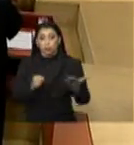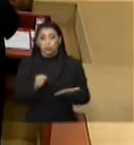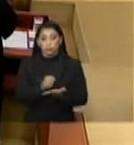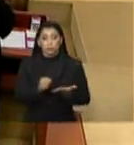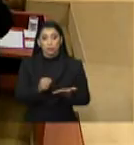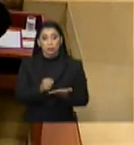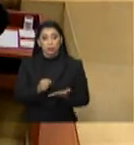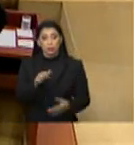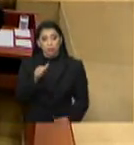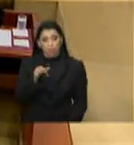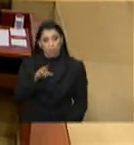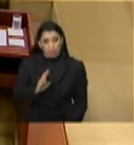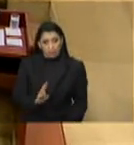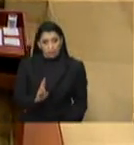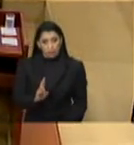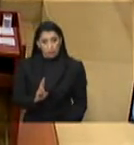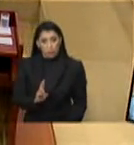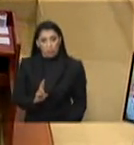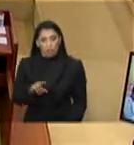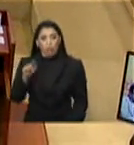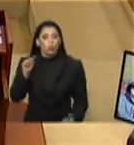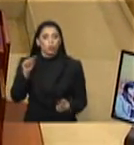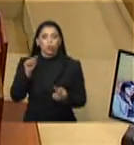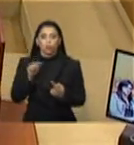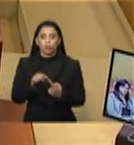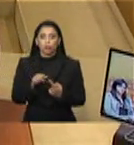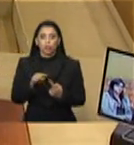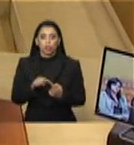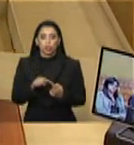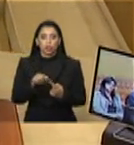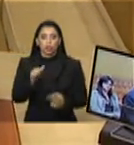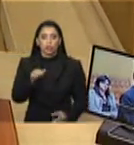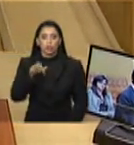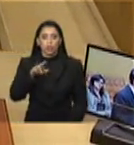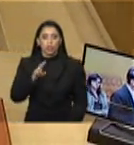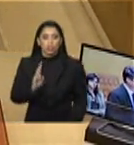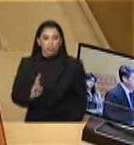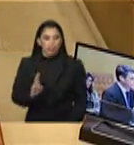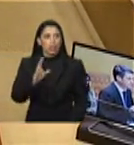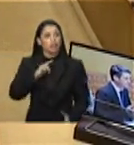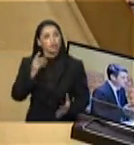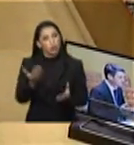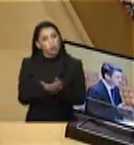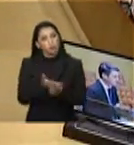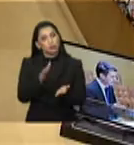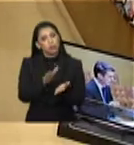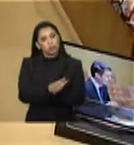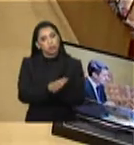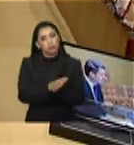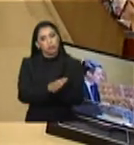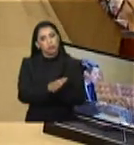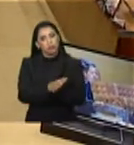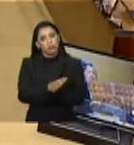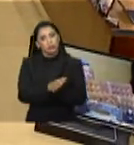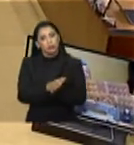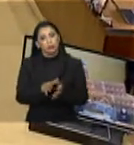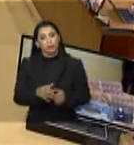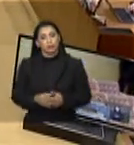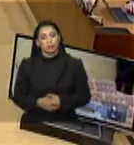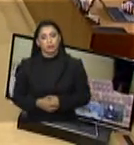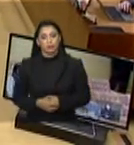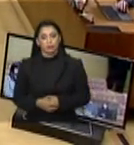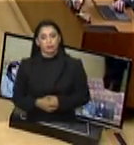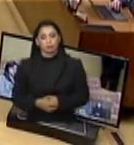rescisória a causa de pedido ação rescisória eminentemente processual eminentemente processual